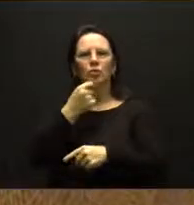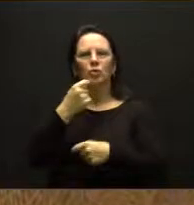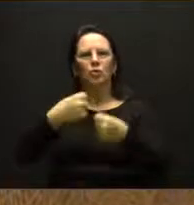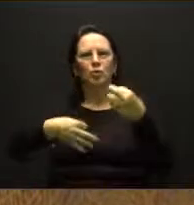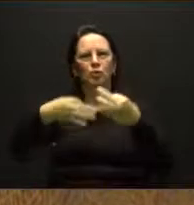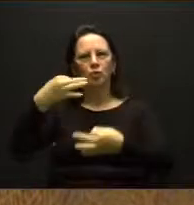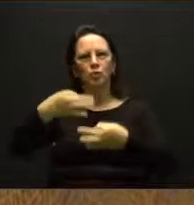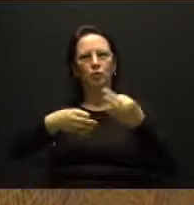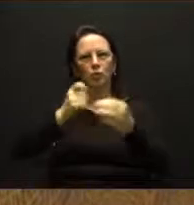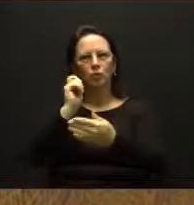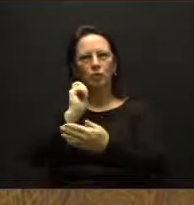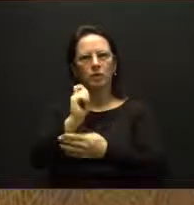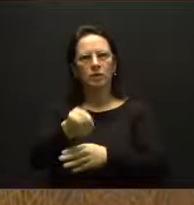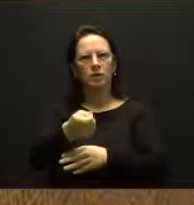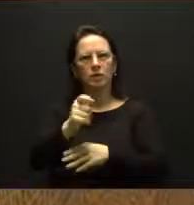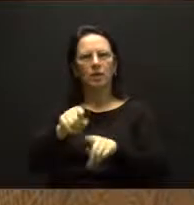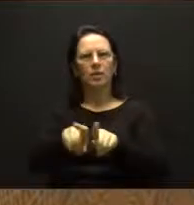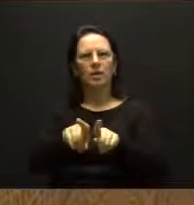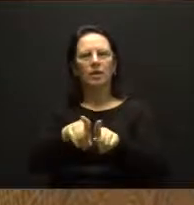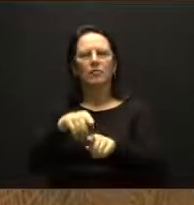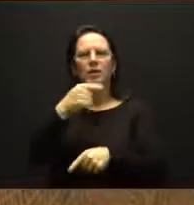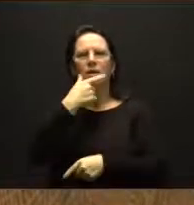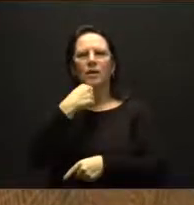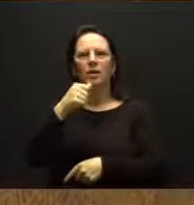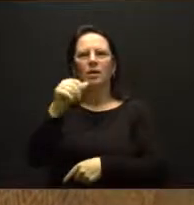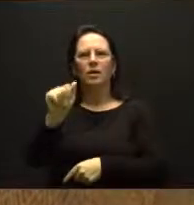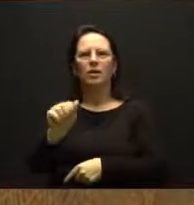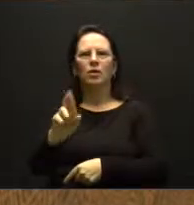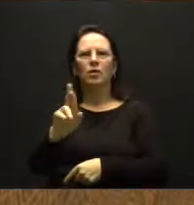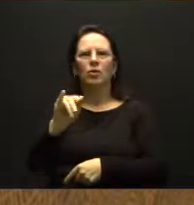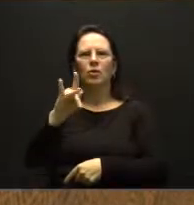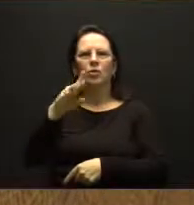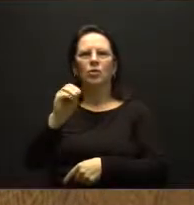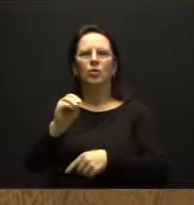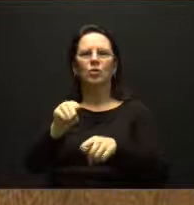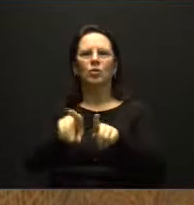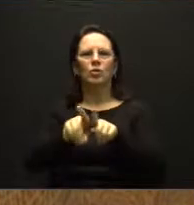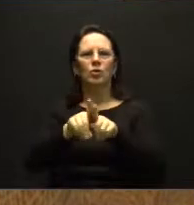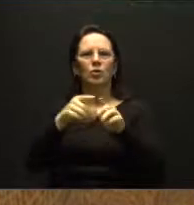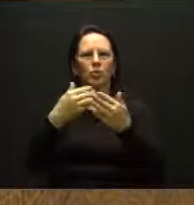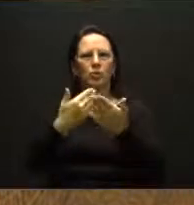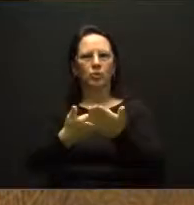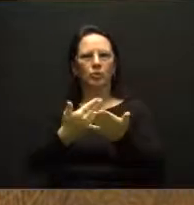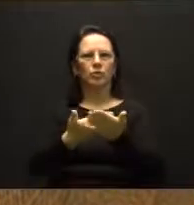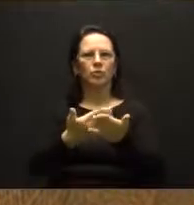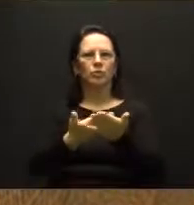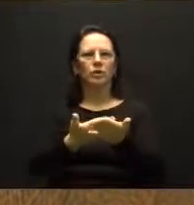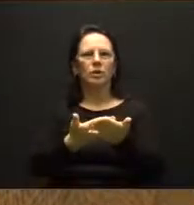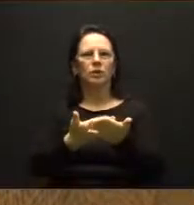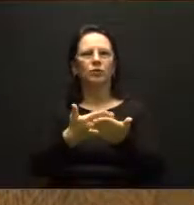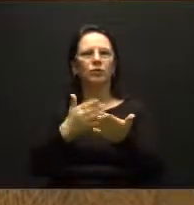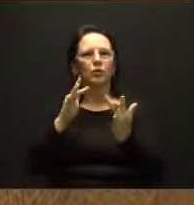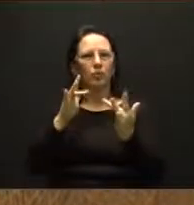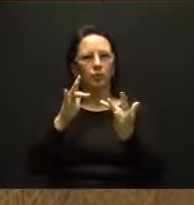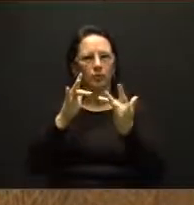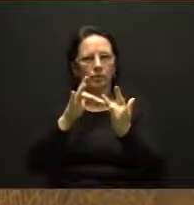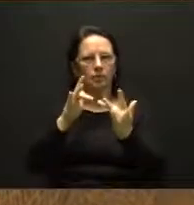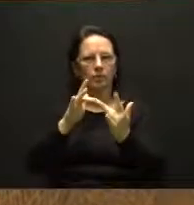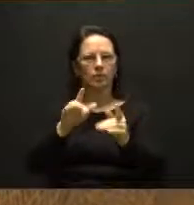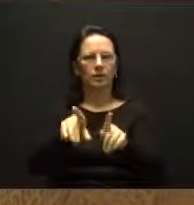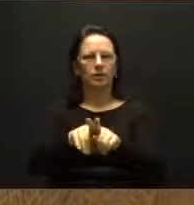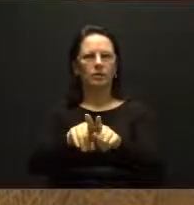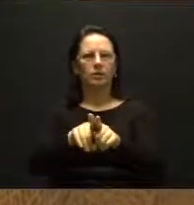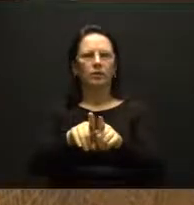e para assessor jurídico do áudio a incumbência da realização do estudo ora propôs após as considerações